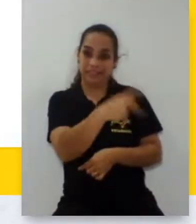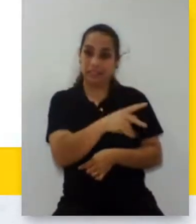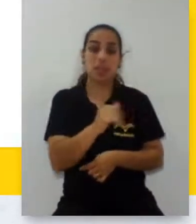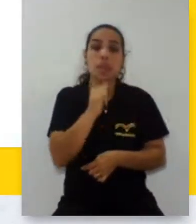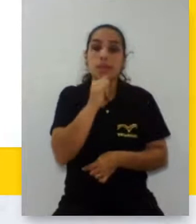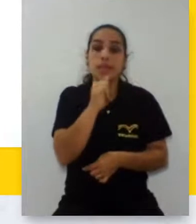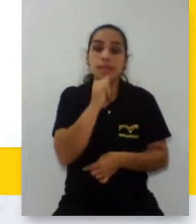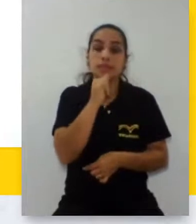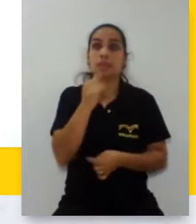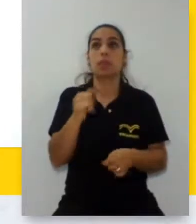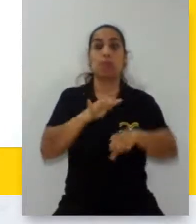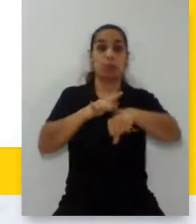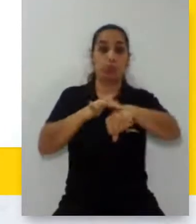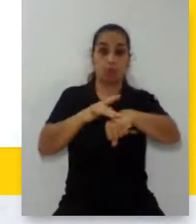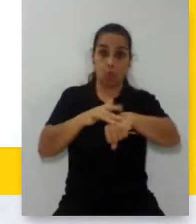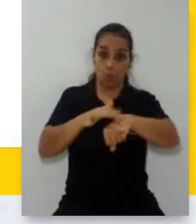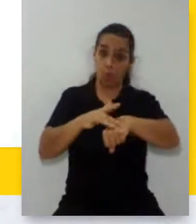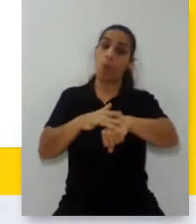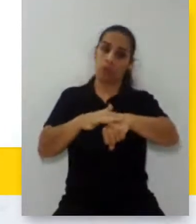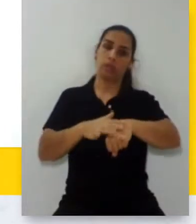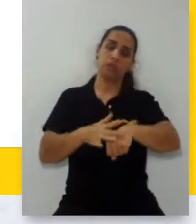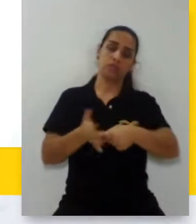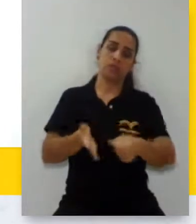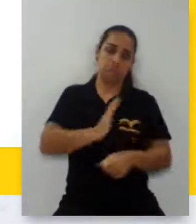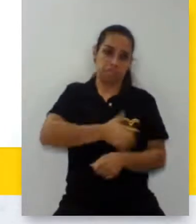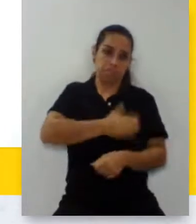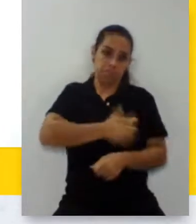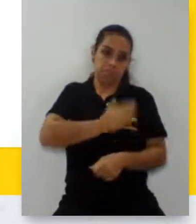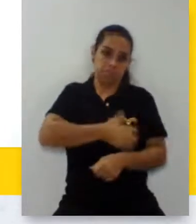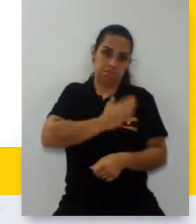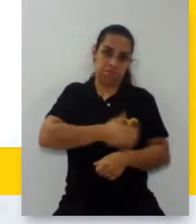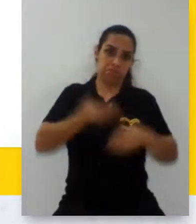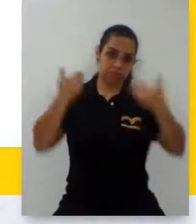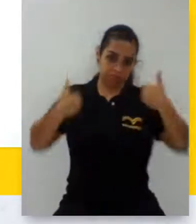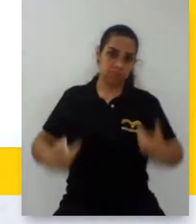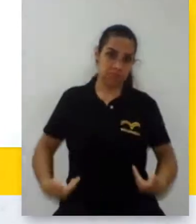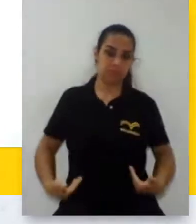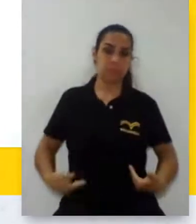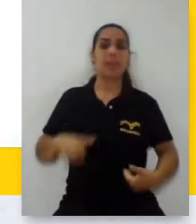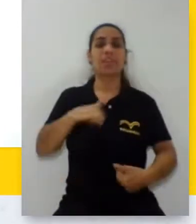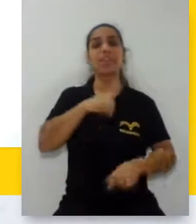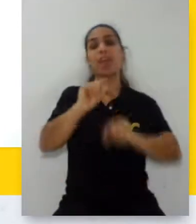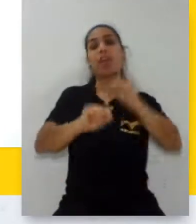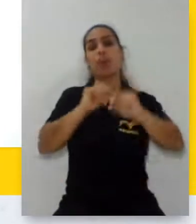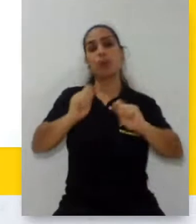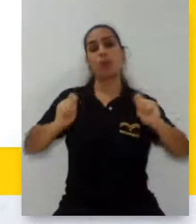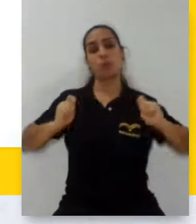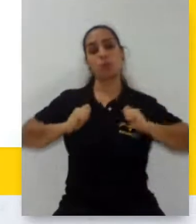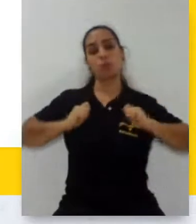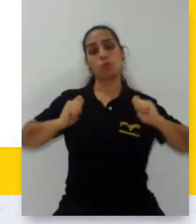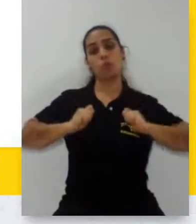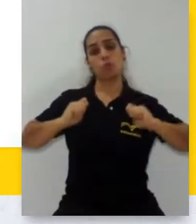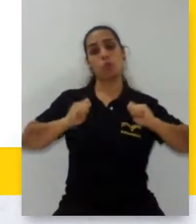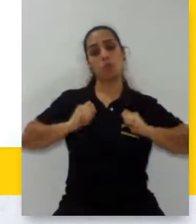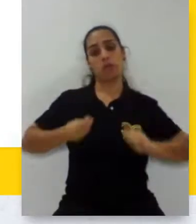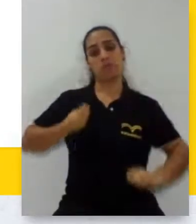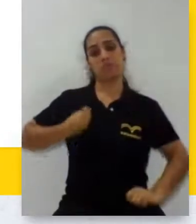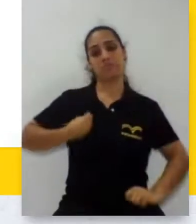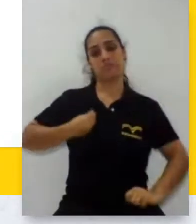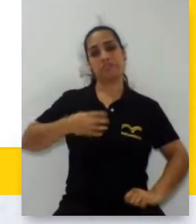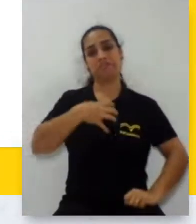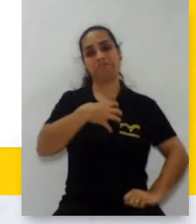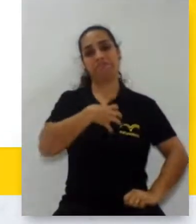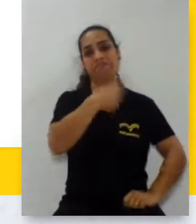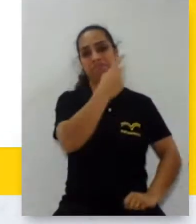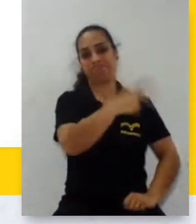cardiovascular, geralmente é porque tem um estilo de vida já mais sedentário, um estilo de vida onde ele não está habituado com isso. Então, por isso que eu